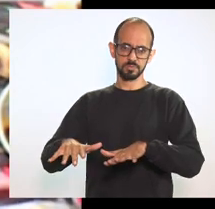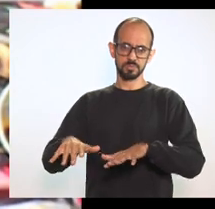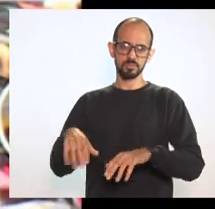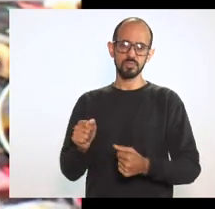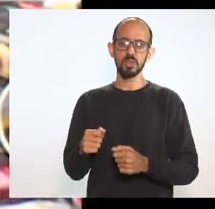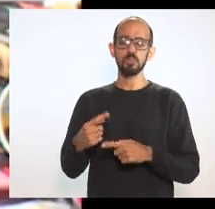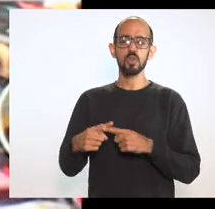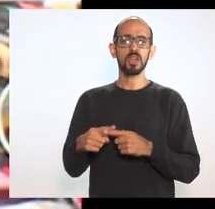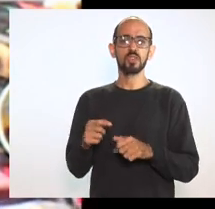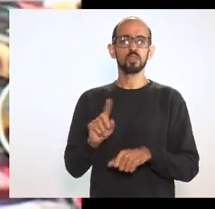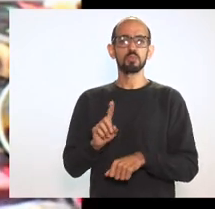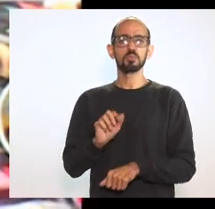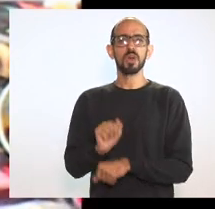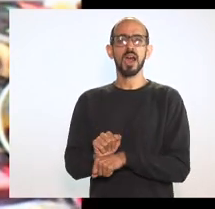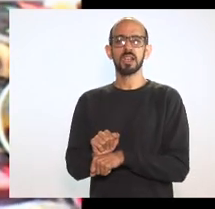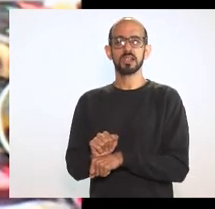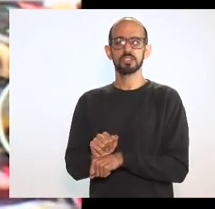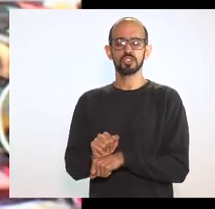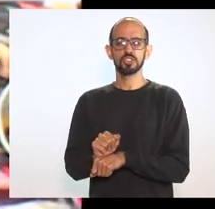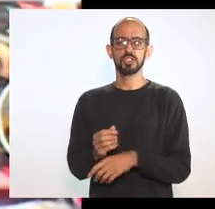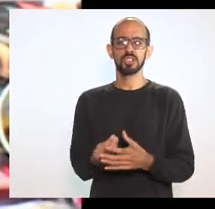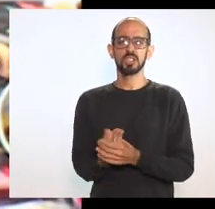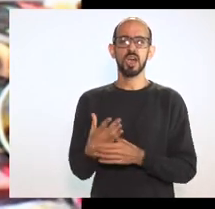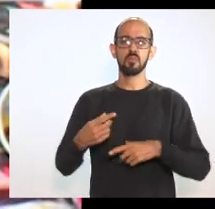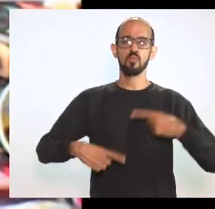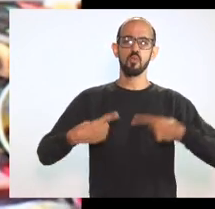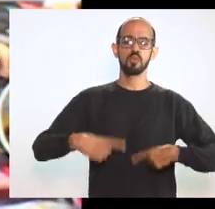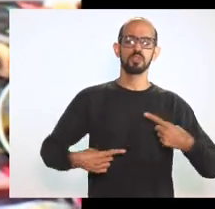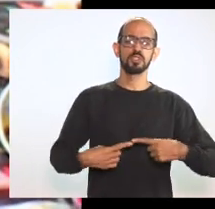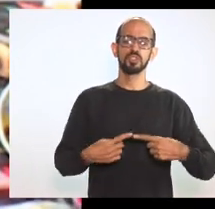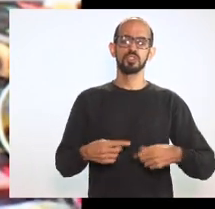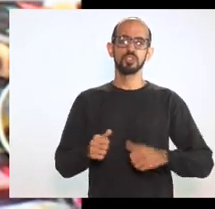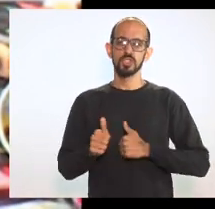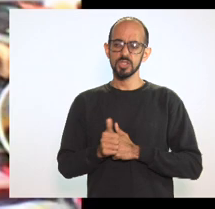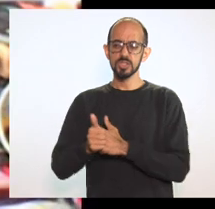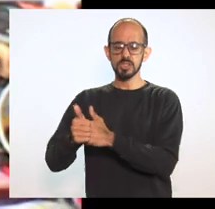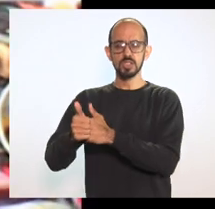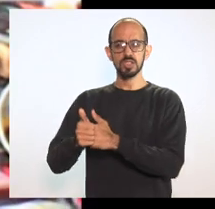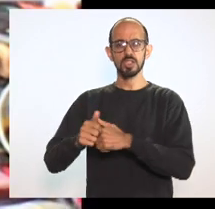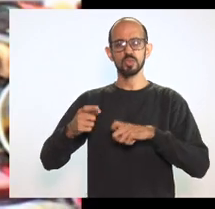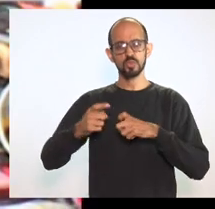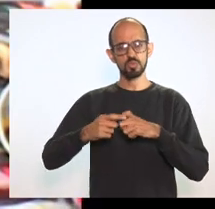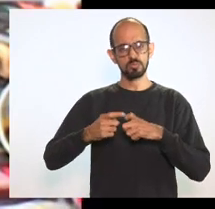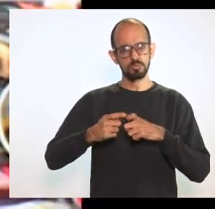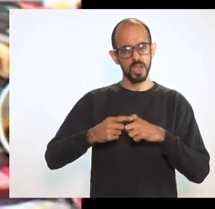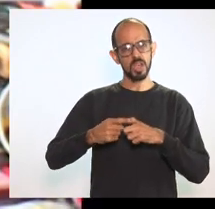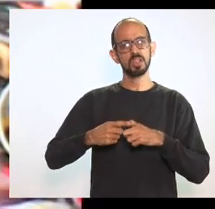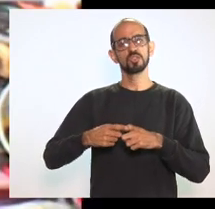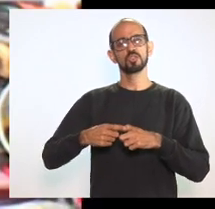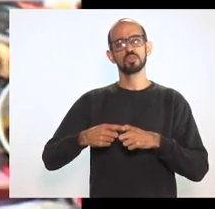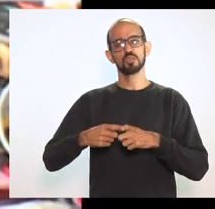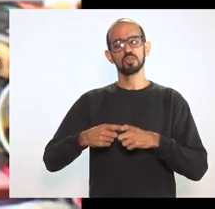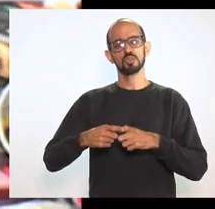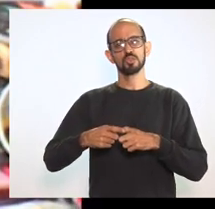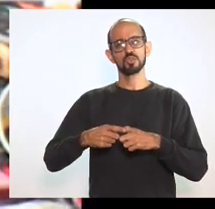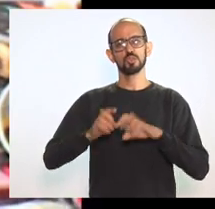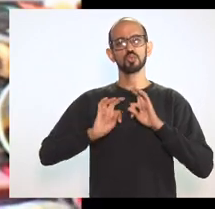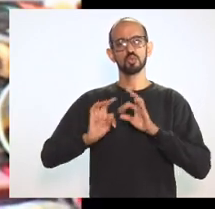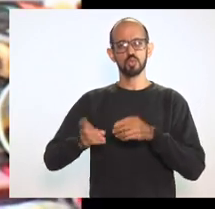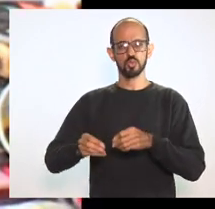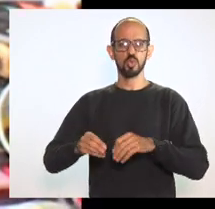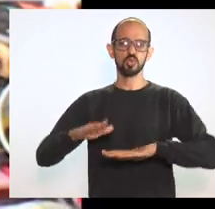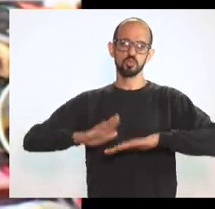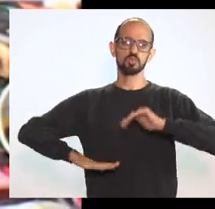as autoridades sanitárias? Por que não vão parar de politizar e seguir o que dizem os especialistas, os sanitaristas, os